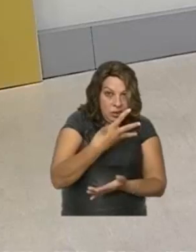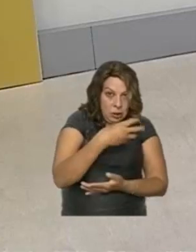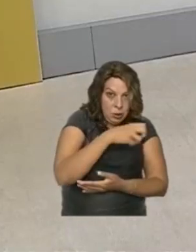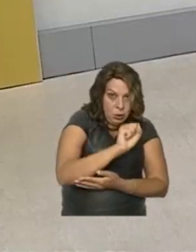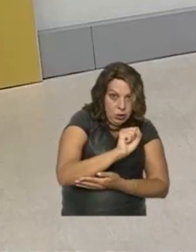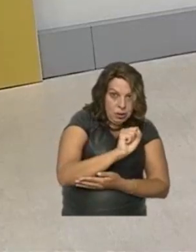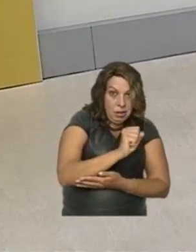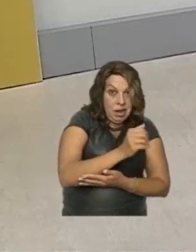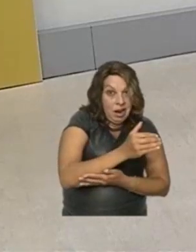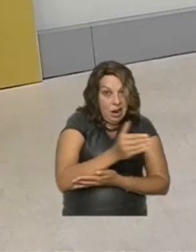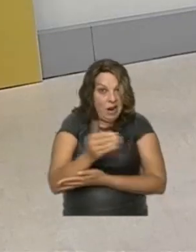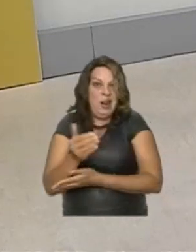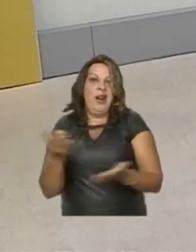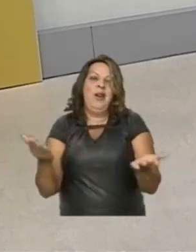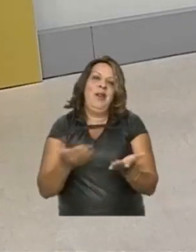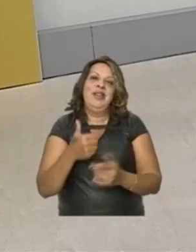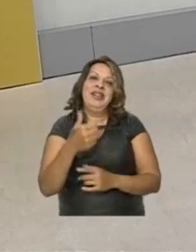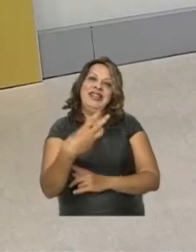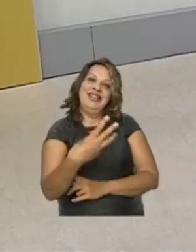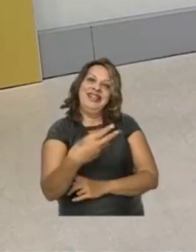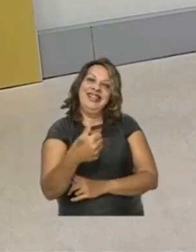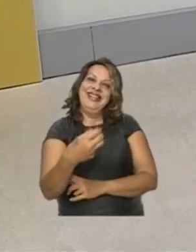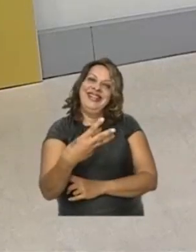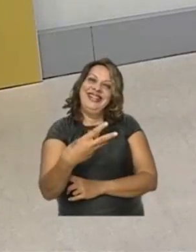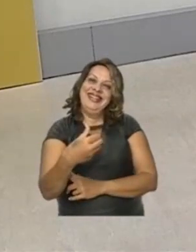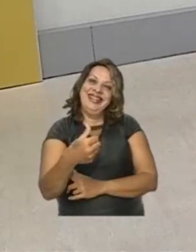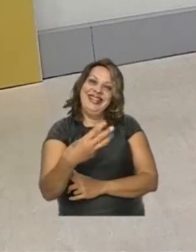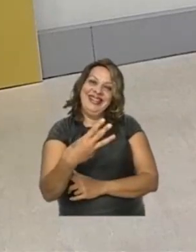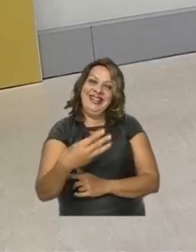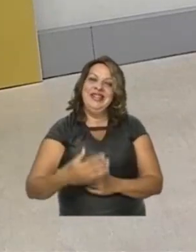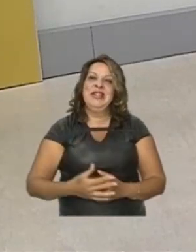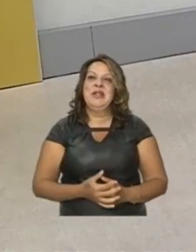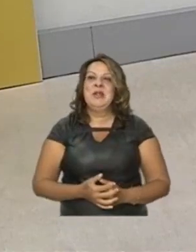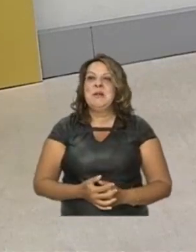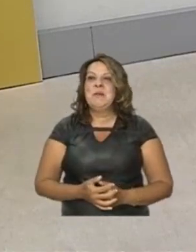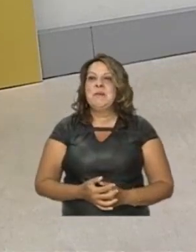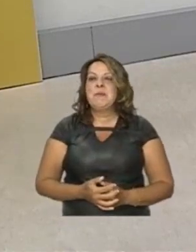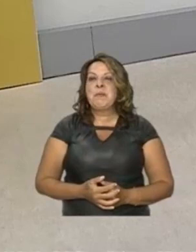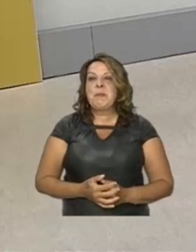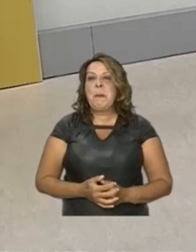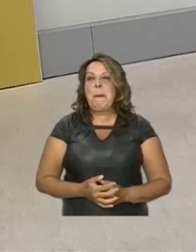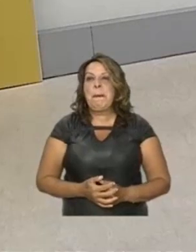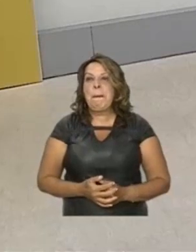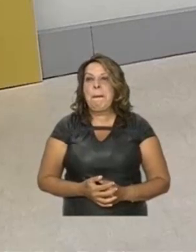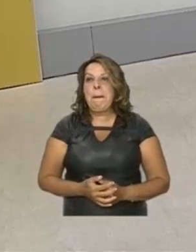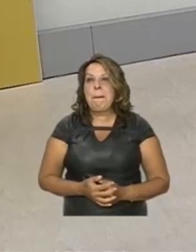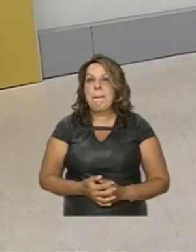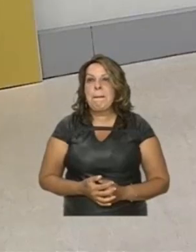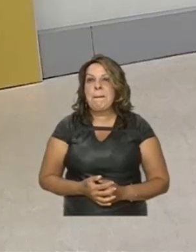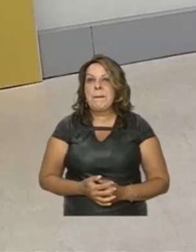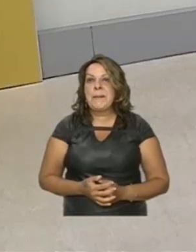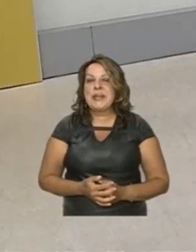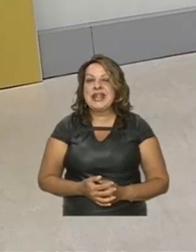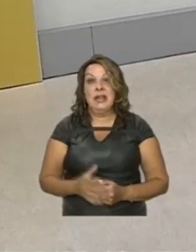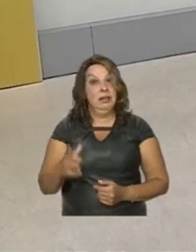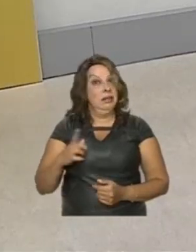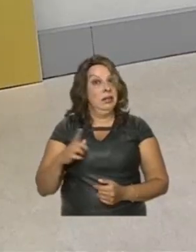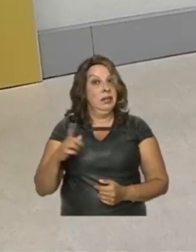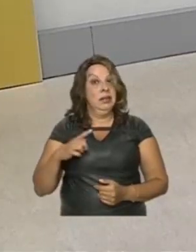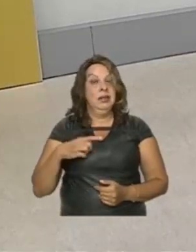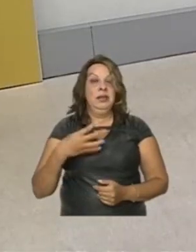vai marcando, número 13, número 13. Número 13 já foi, vamos que agora tem mais uma